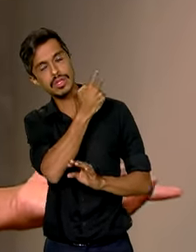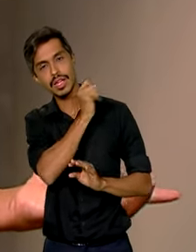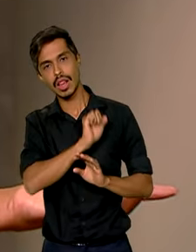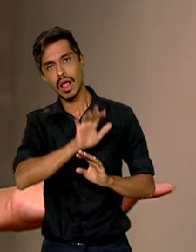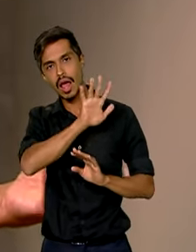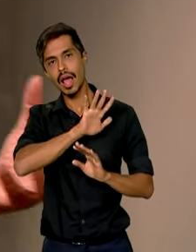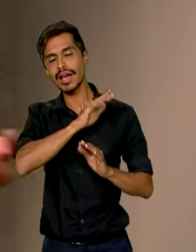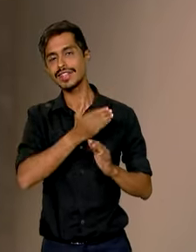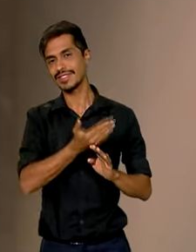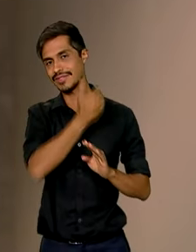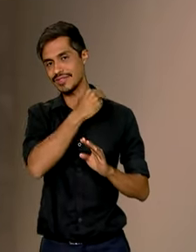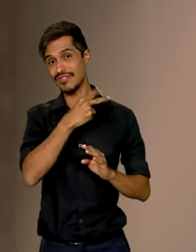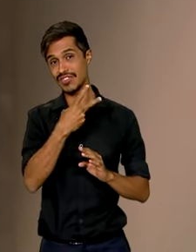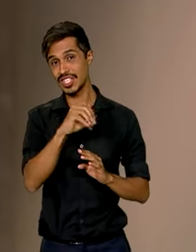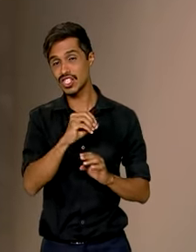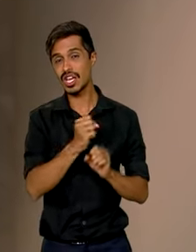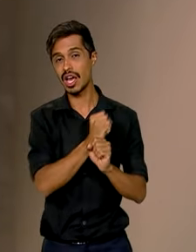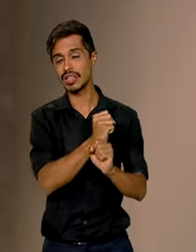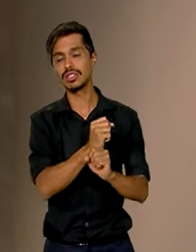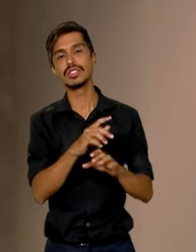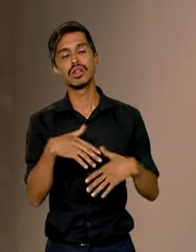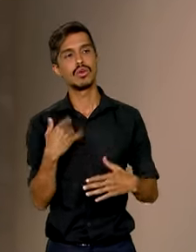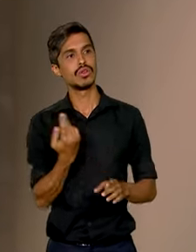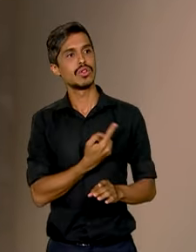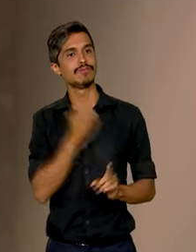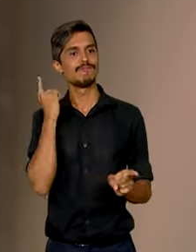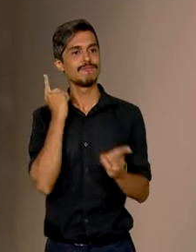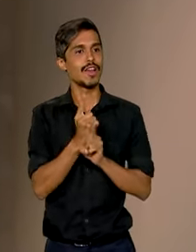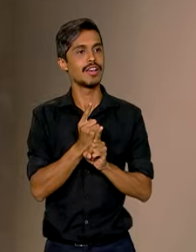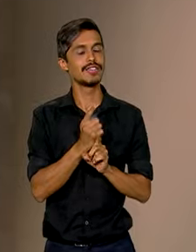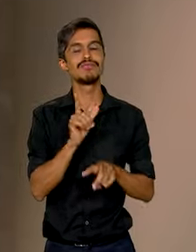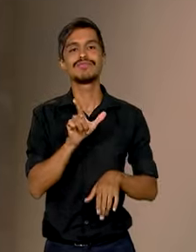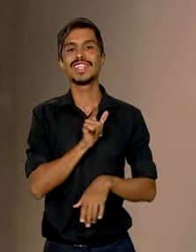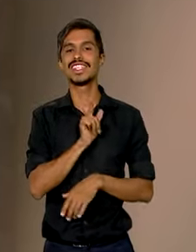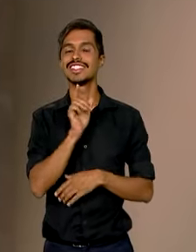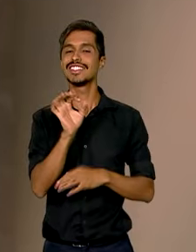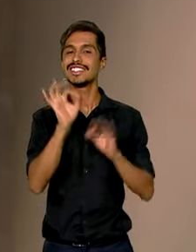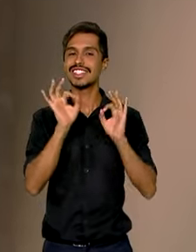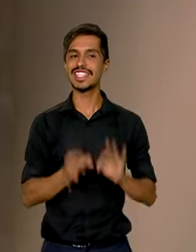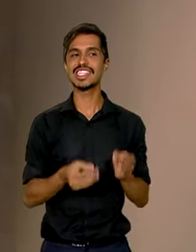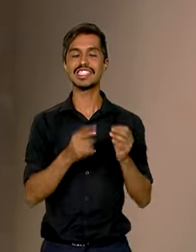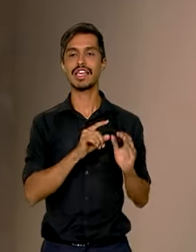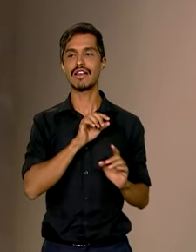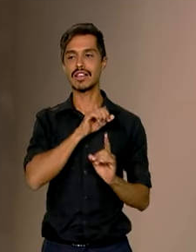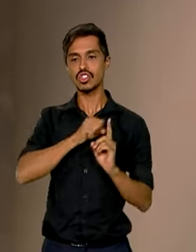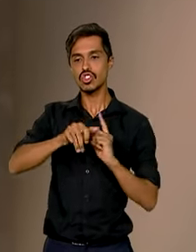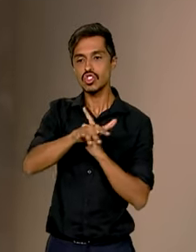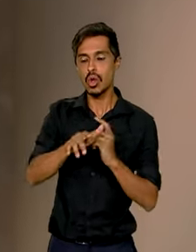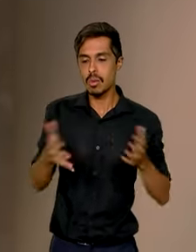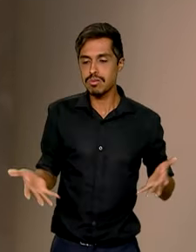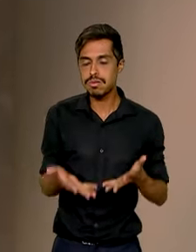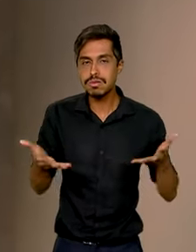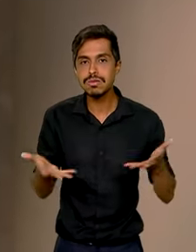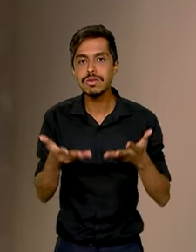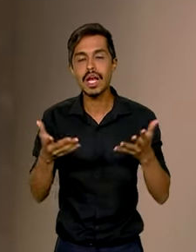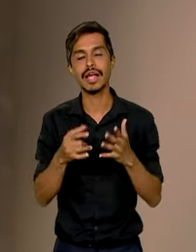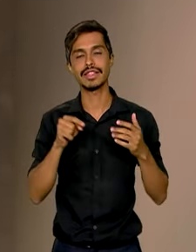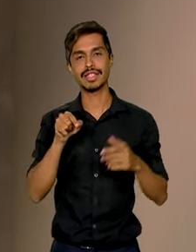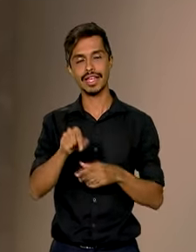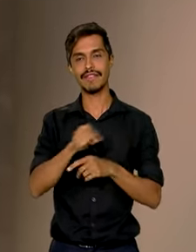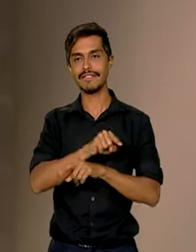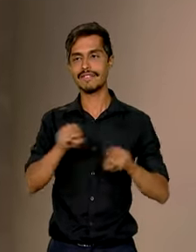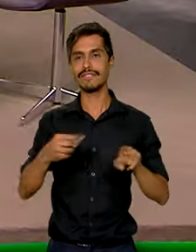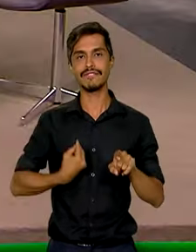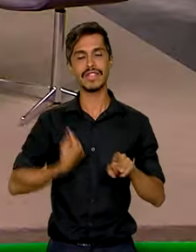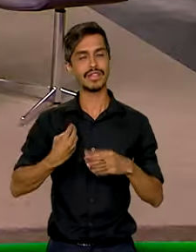desses 20 anos, a gente descobre e tem cada vez mais certeza do impacto social e econômico na vida dessas